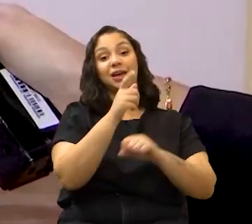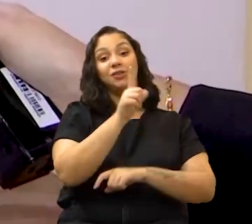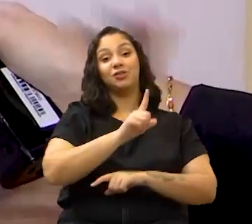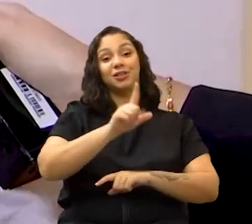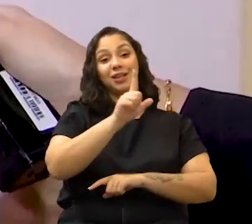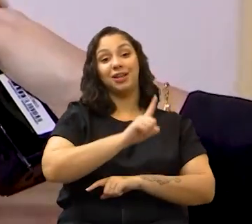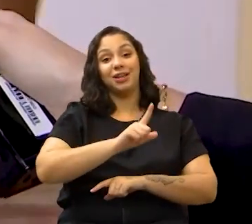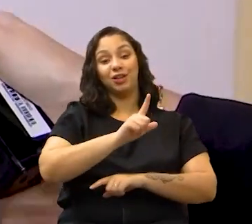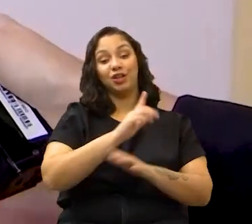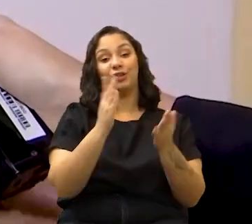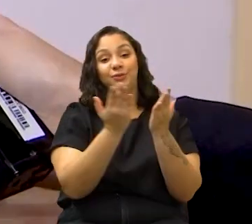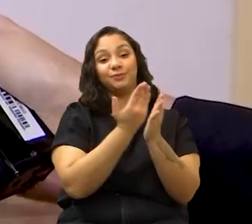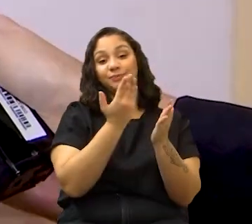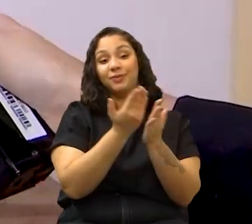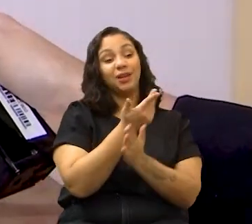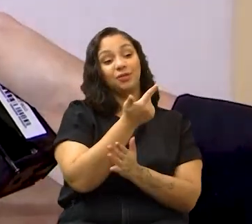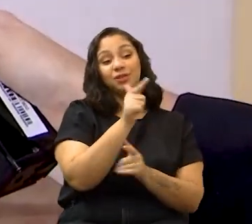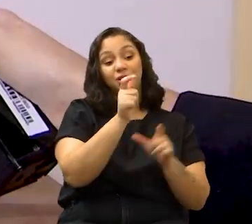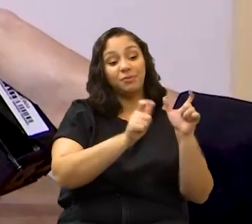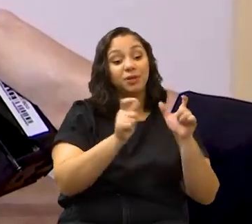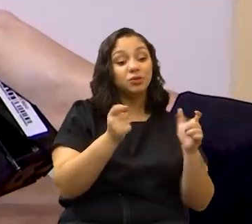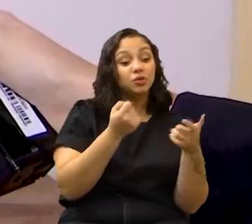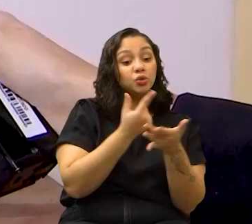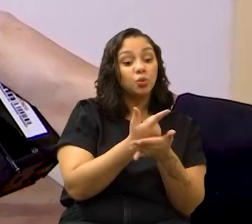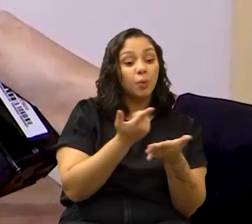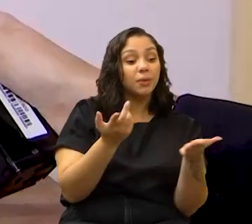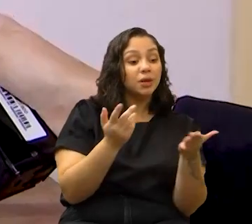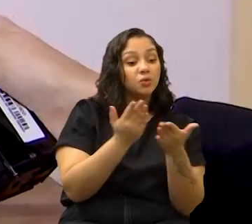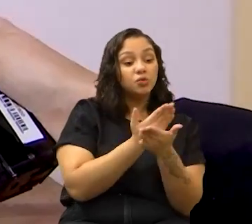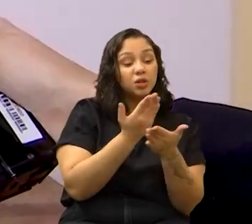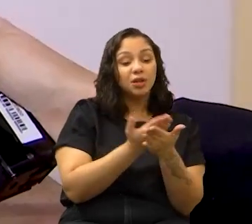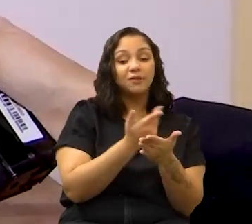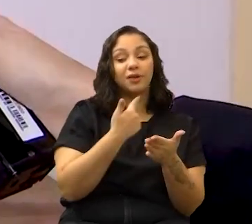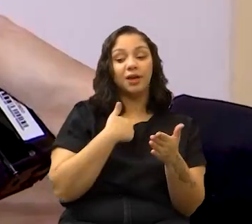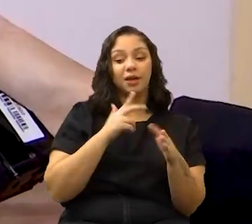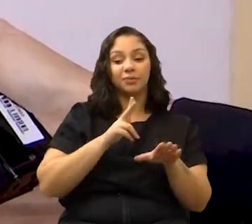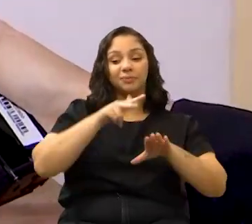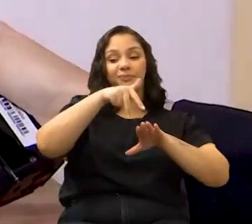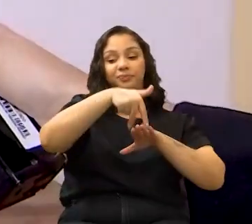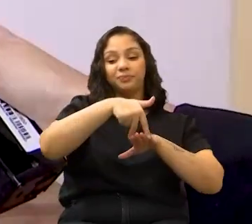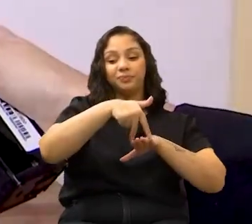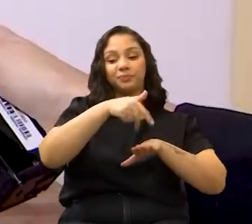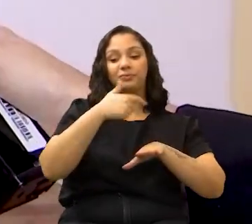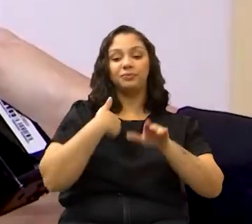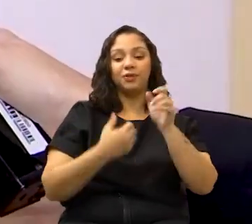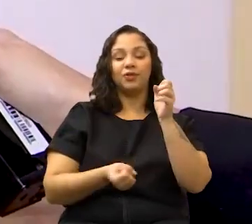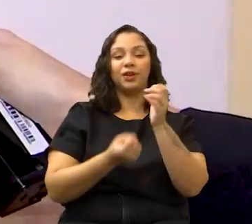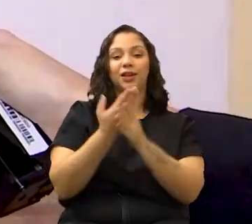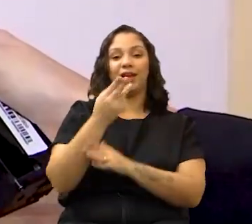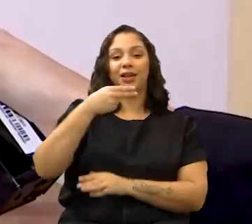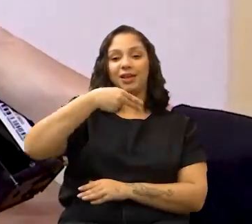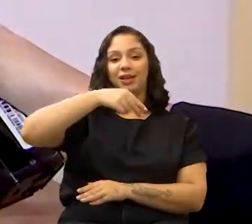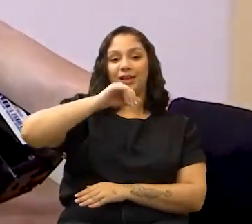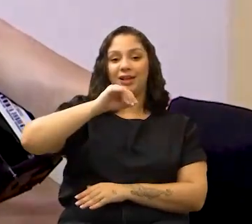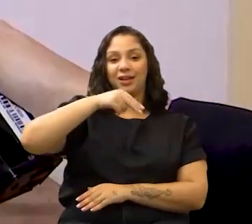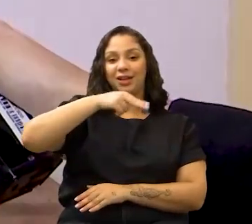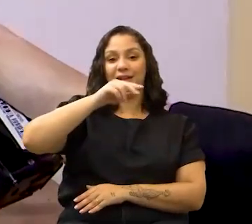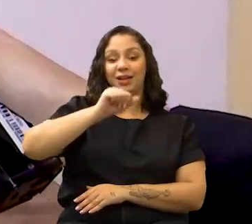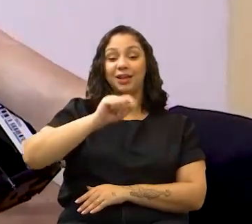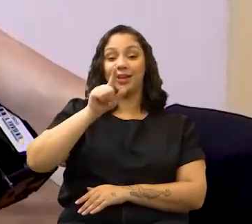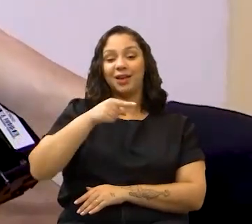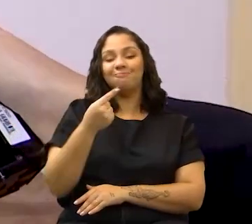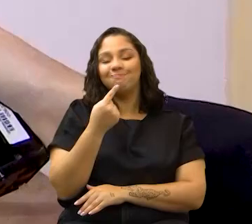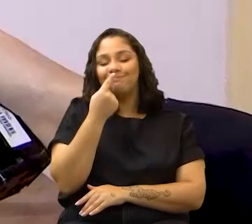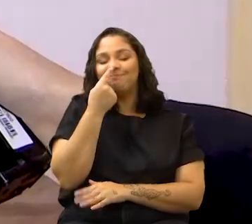eu, frequentando, consumindo esses livros. Então, quando eu assumo a direção criativa do Ateliê Inácio, eu crio a Nina, que é uma personagem inspirada